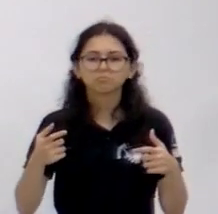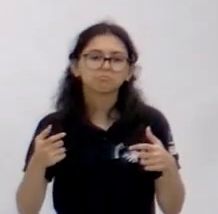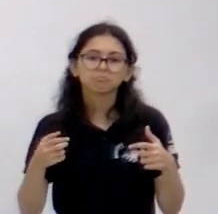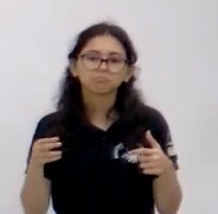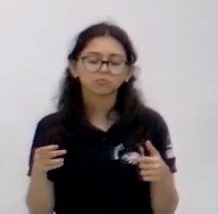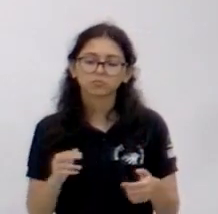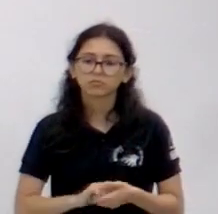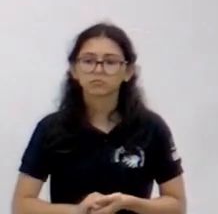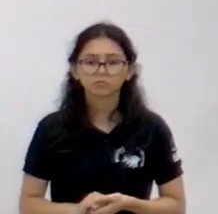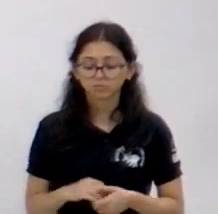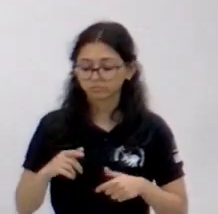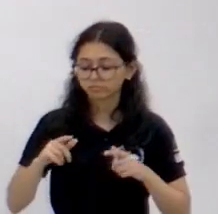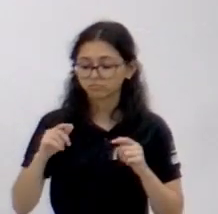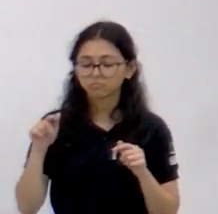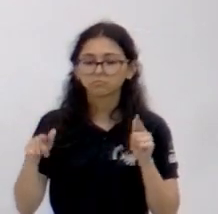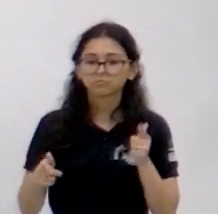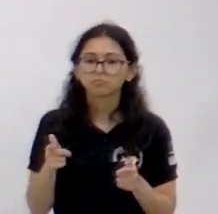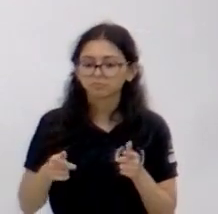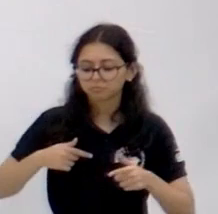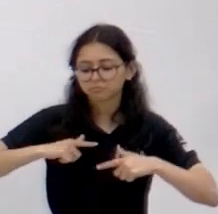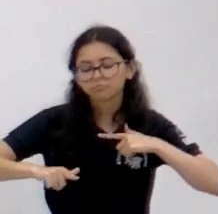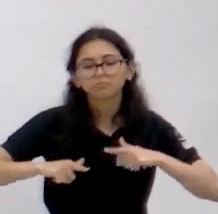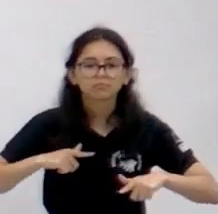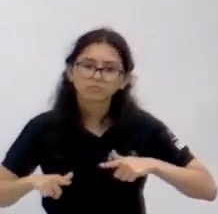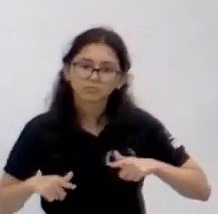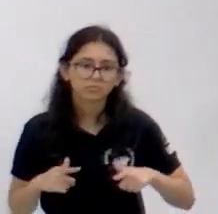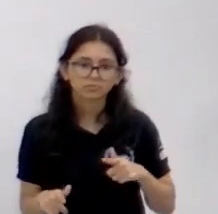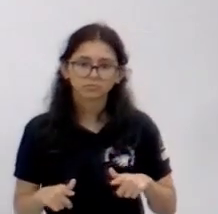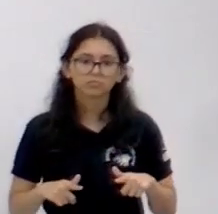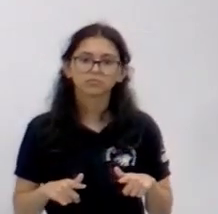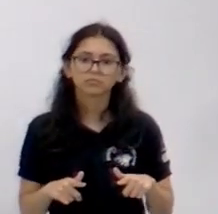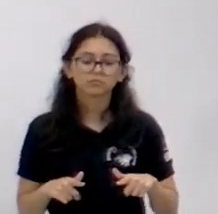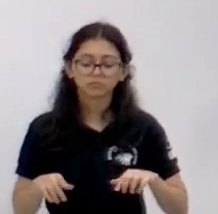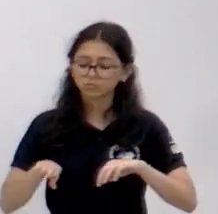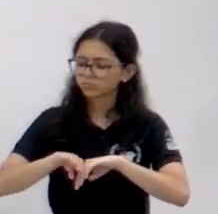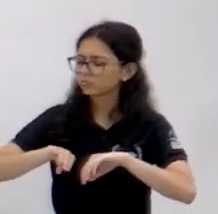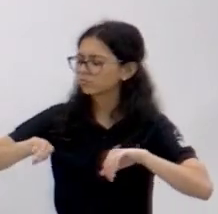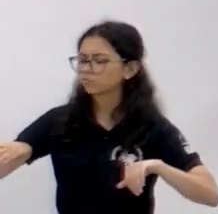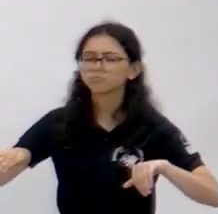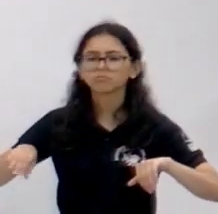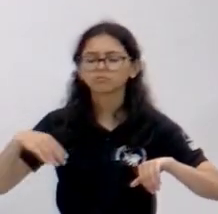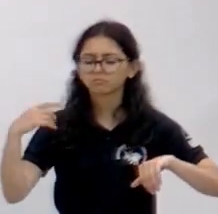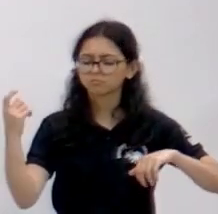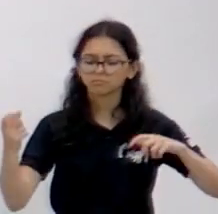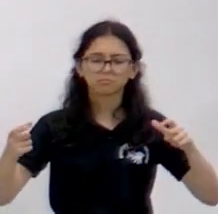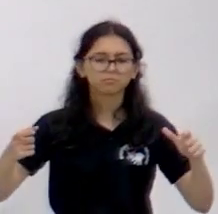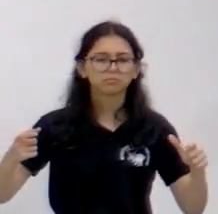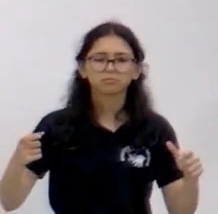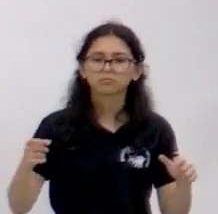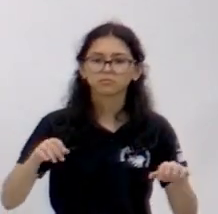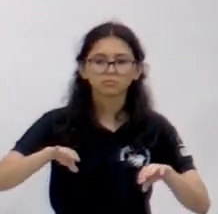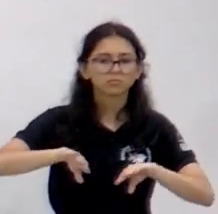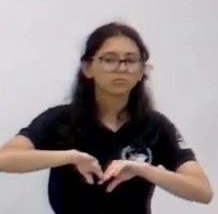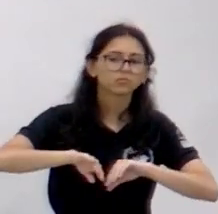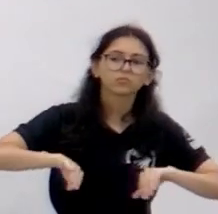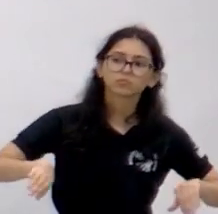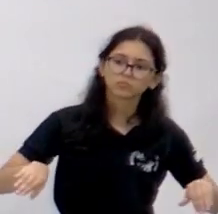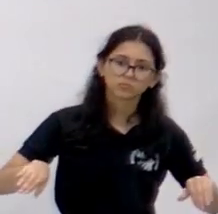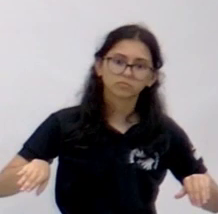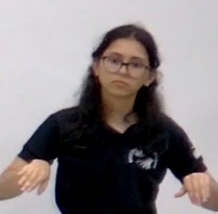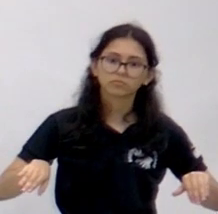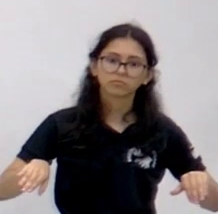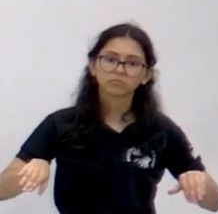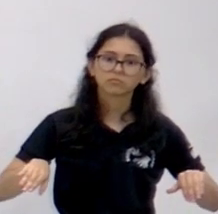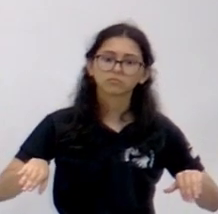trigo no lugar que era para pisar as uvas, para fugir do assédio, da opressão, da humilhação, de toda